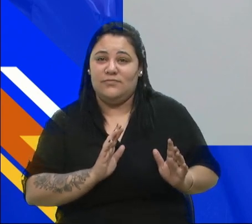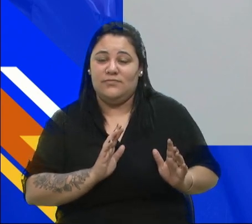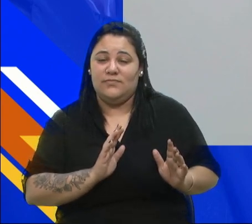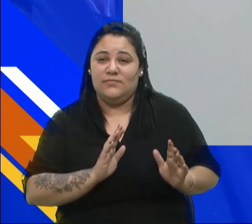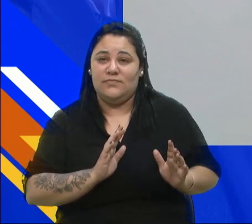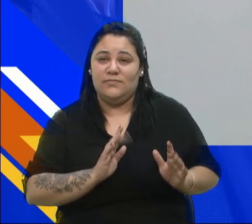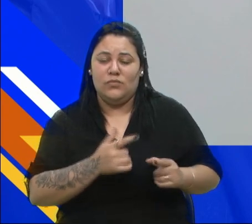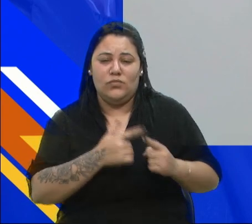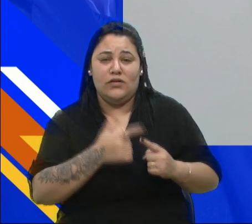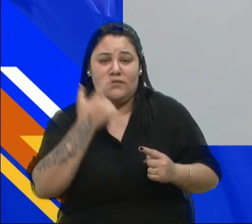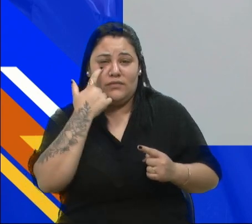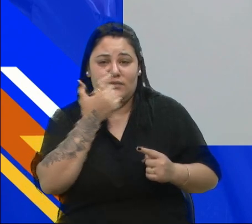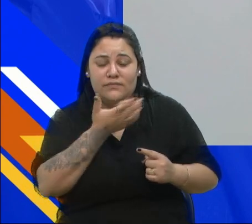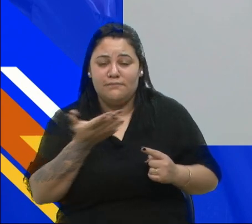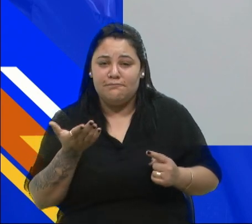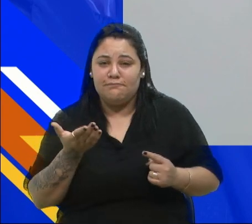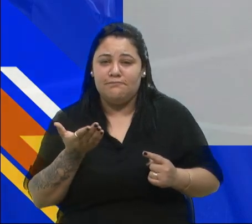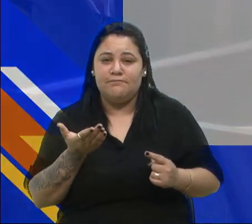porque vejam,